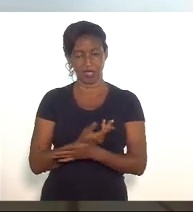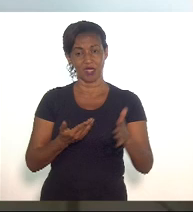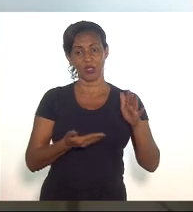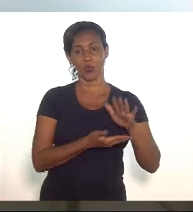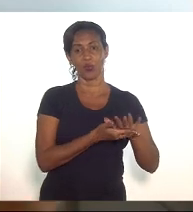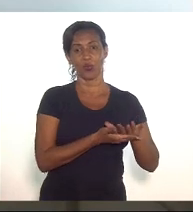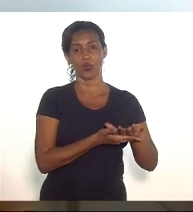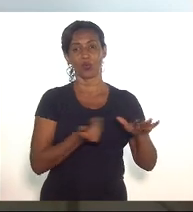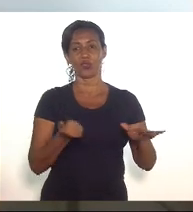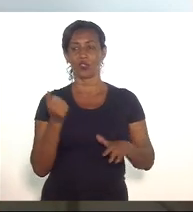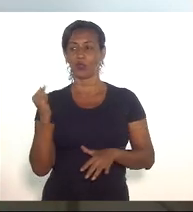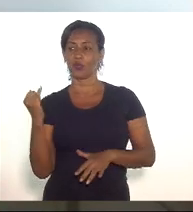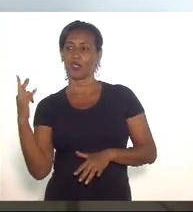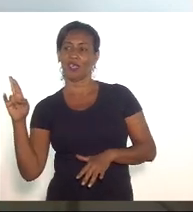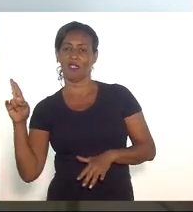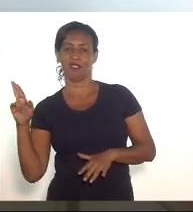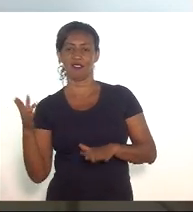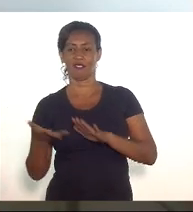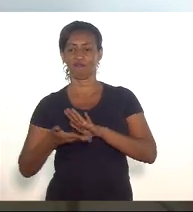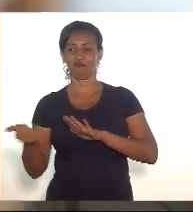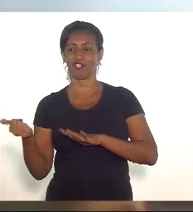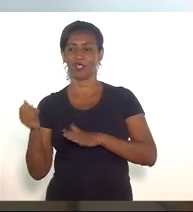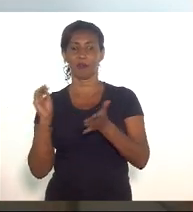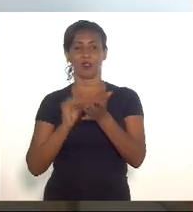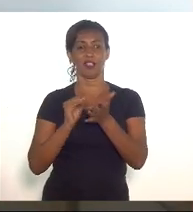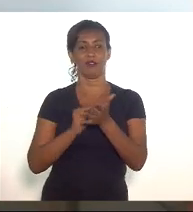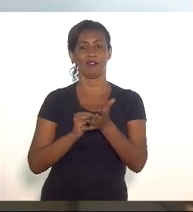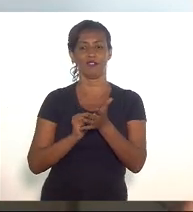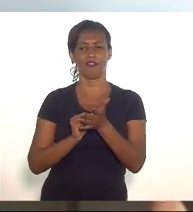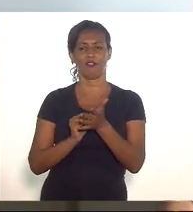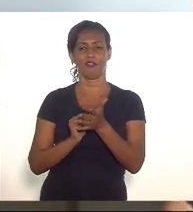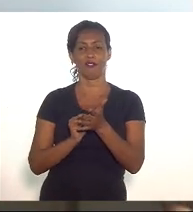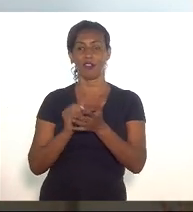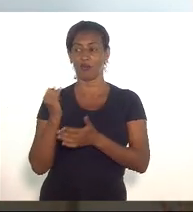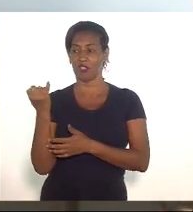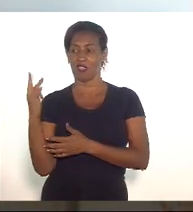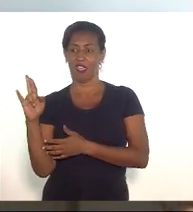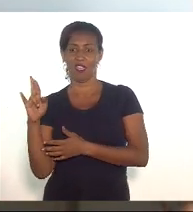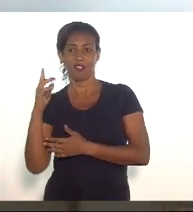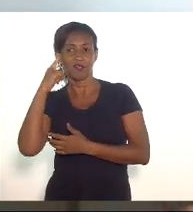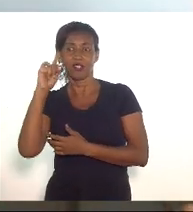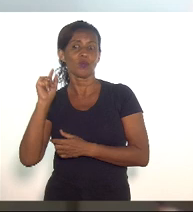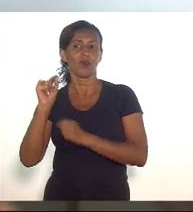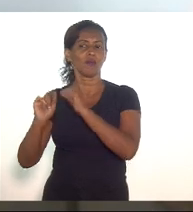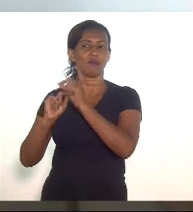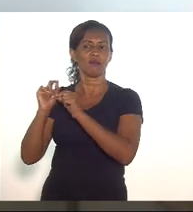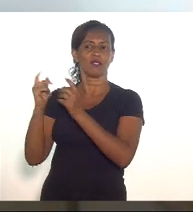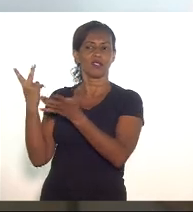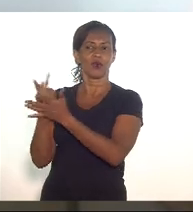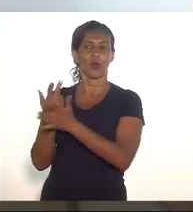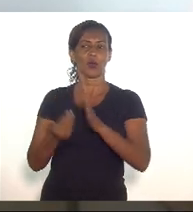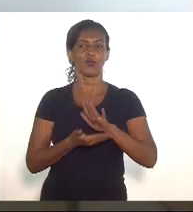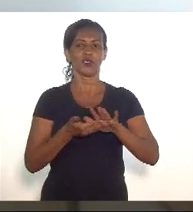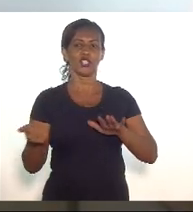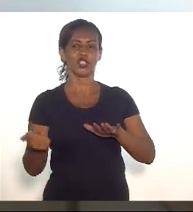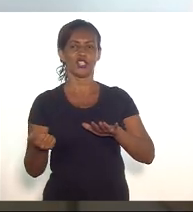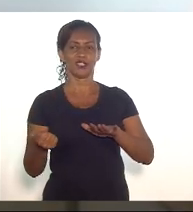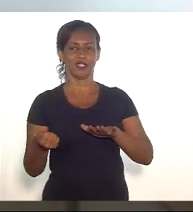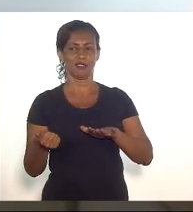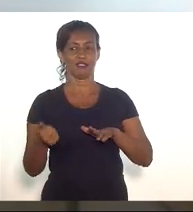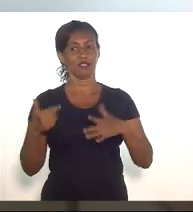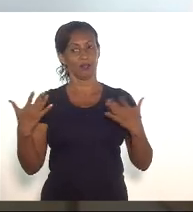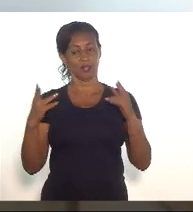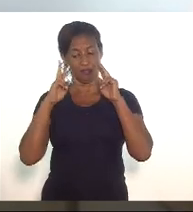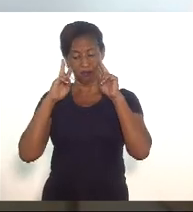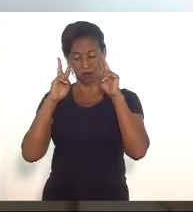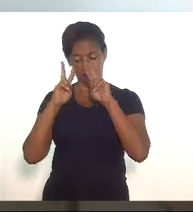tem esse planejamento estratégico. Você não sabe o que vai acontecer com a receita. Então, é nessa